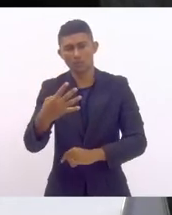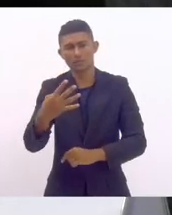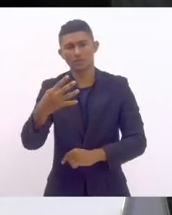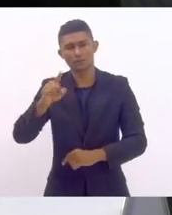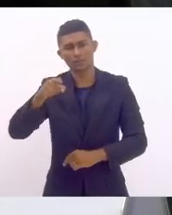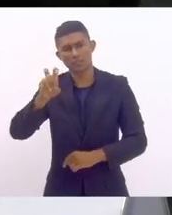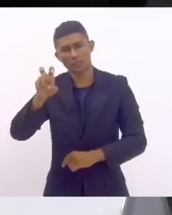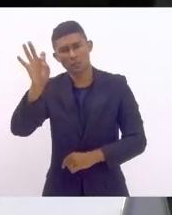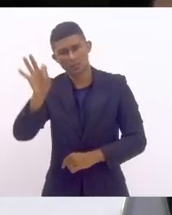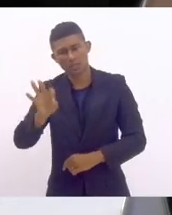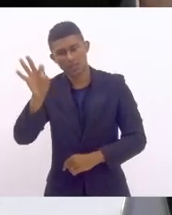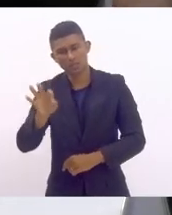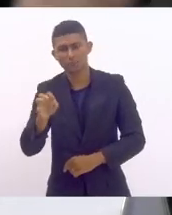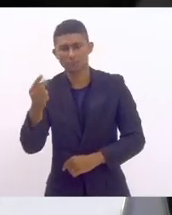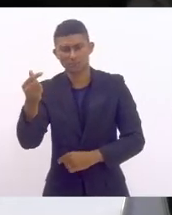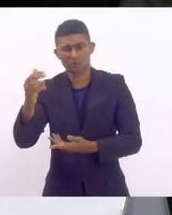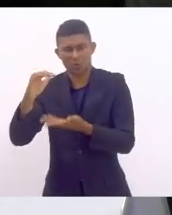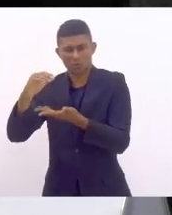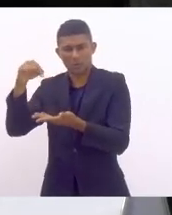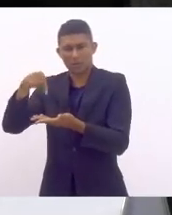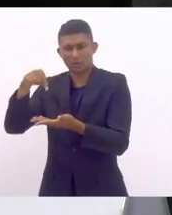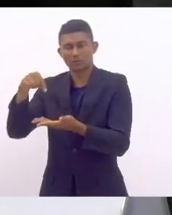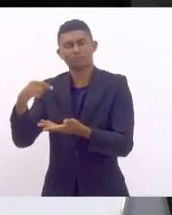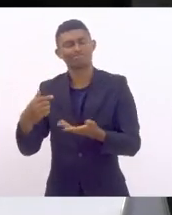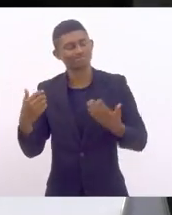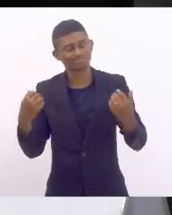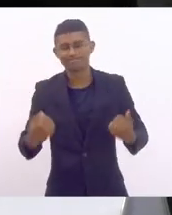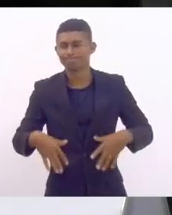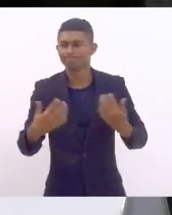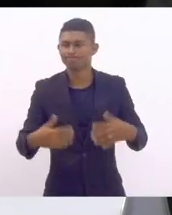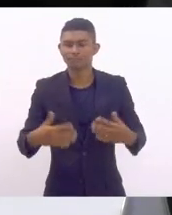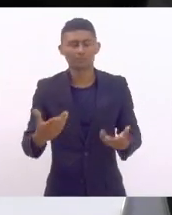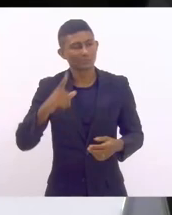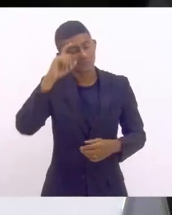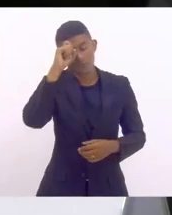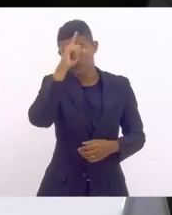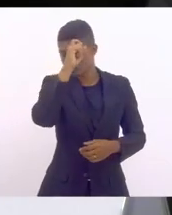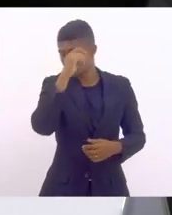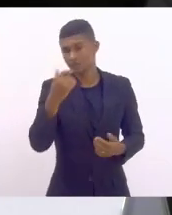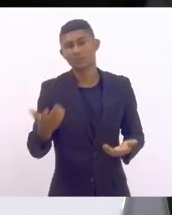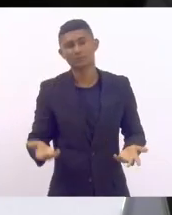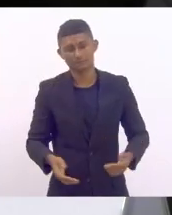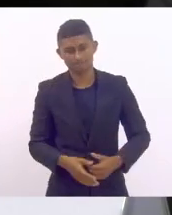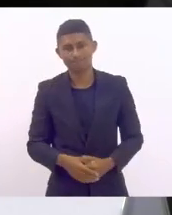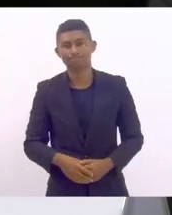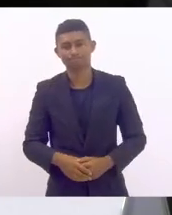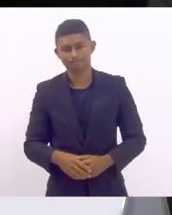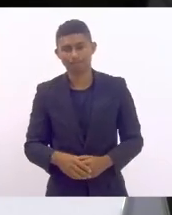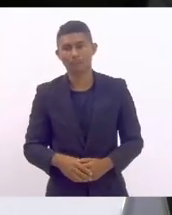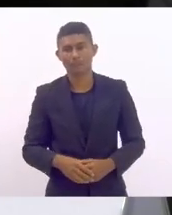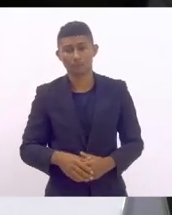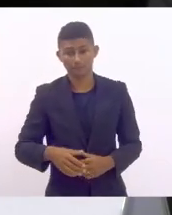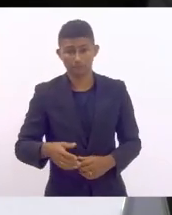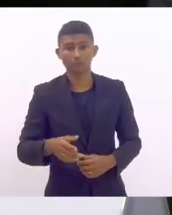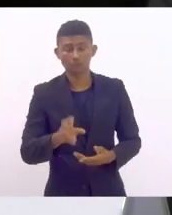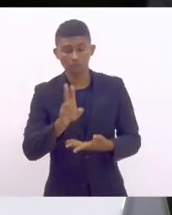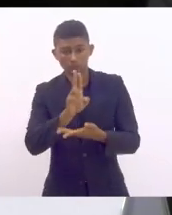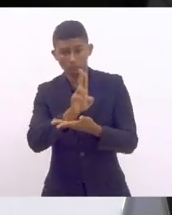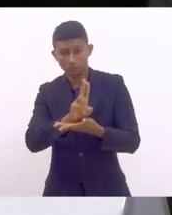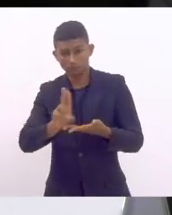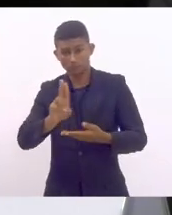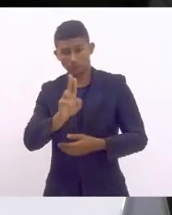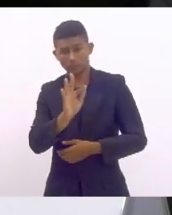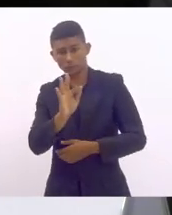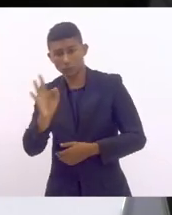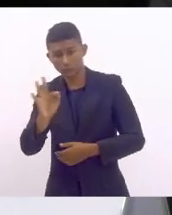favor mais grave ainda do orçamento que já estava liberado portanto um grande transtorno organização do orçamento da